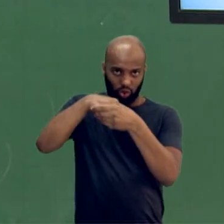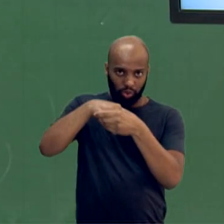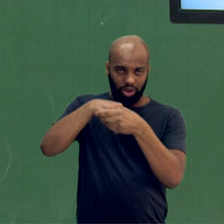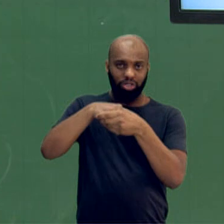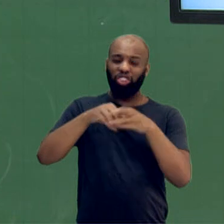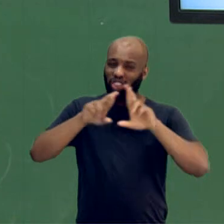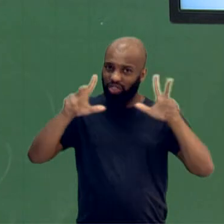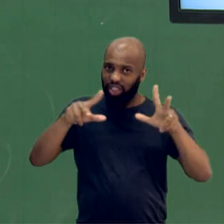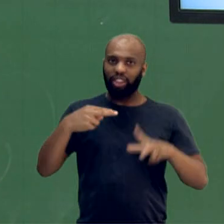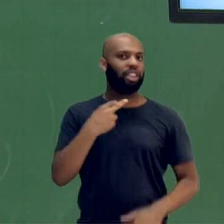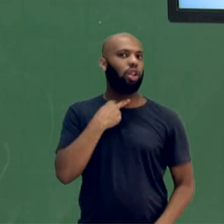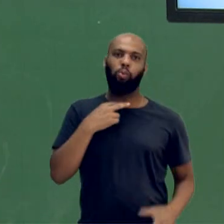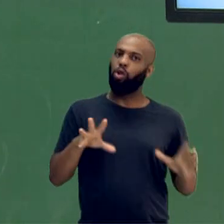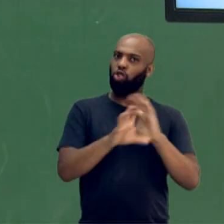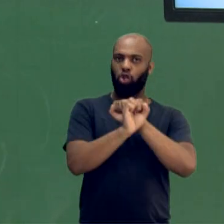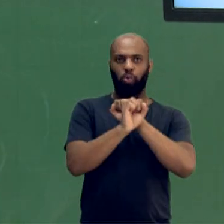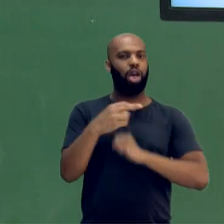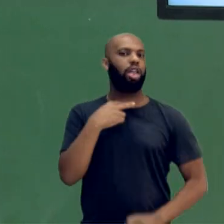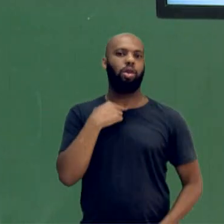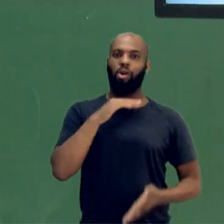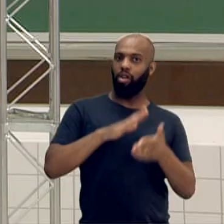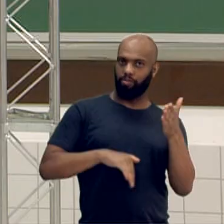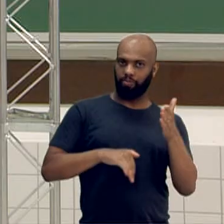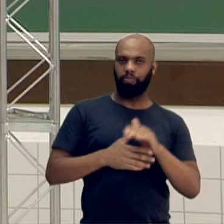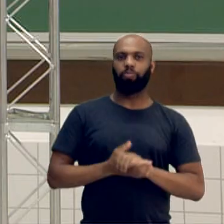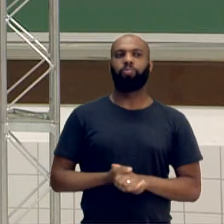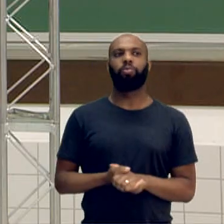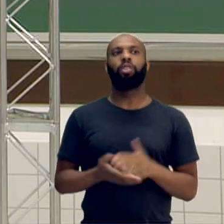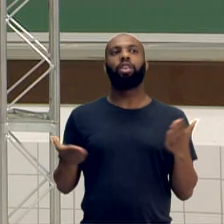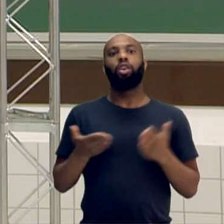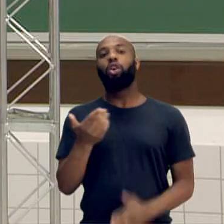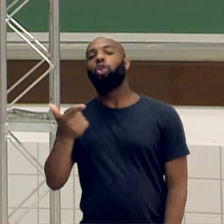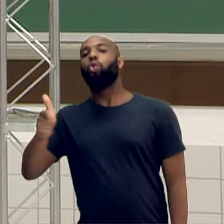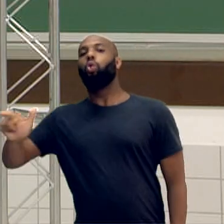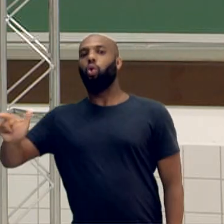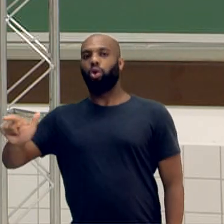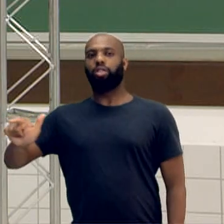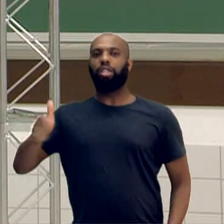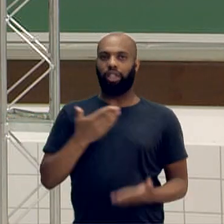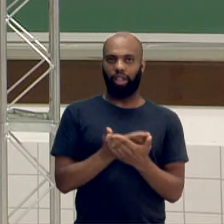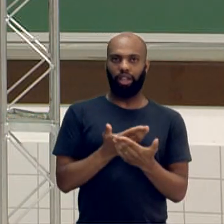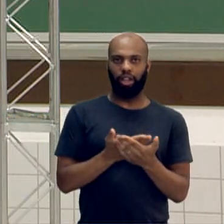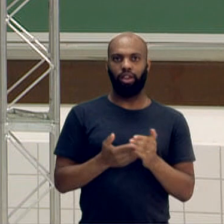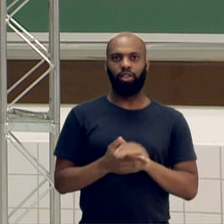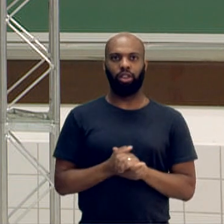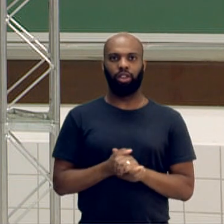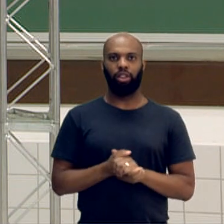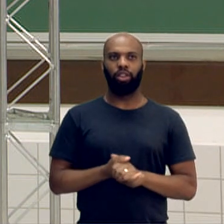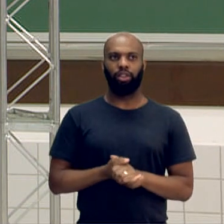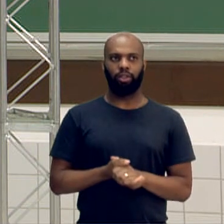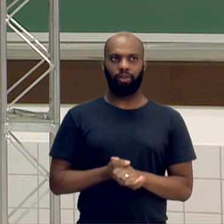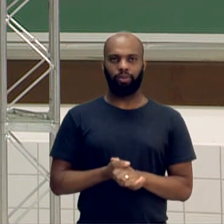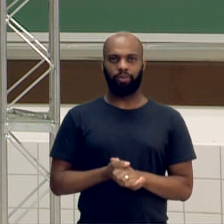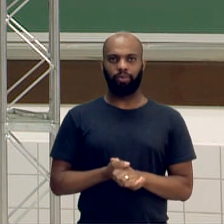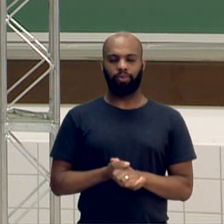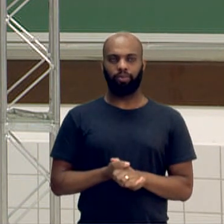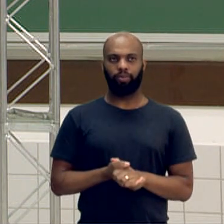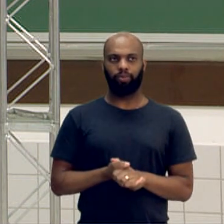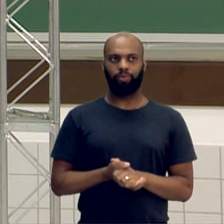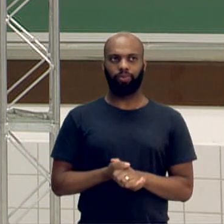essa soma algébrica, tá bom? Vamos ao próximo detalhe da nossa aula. Olhem só,